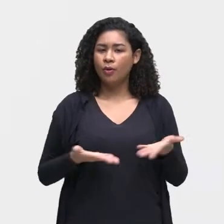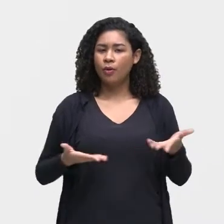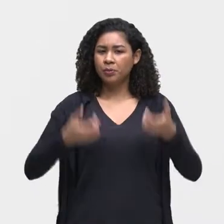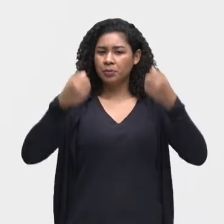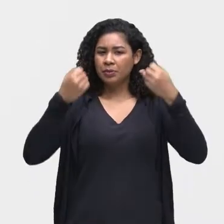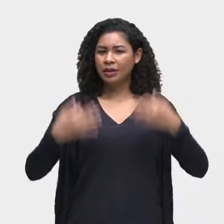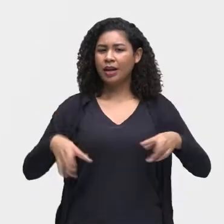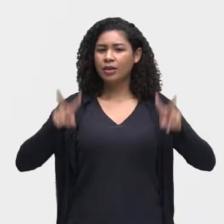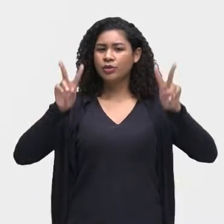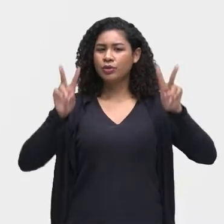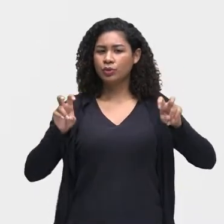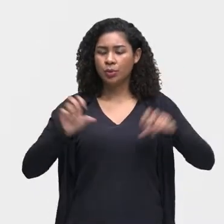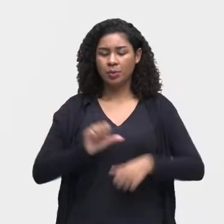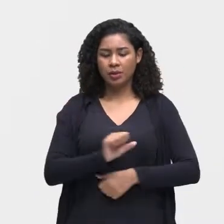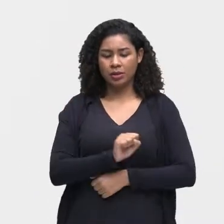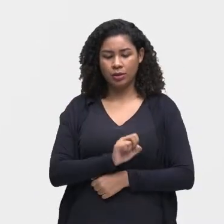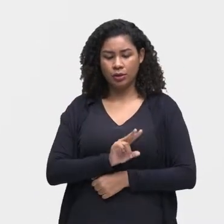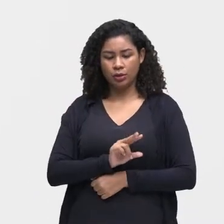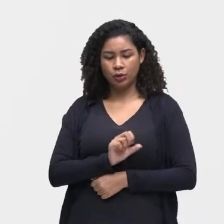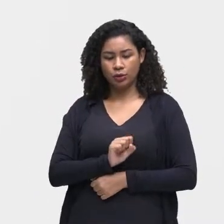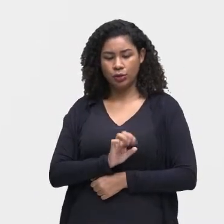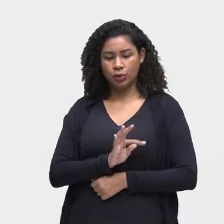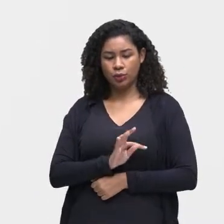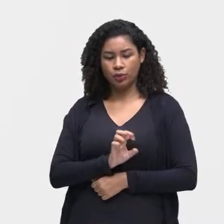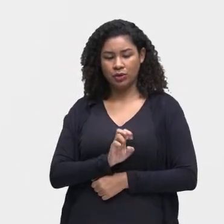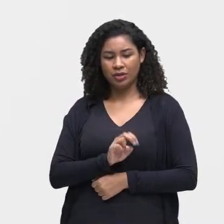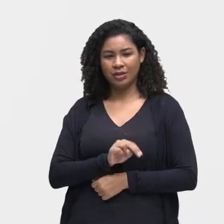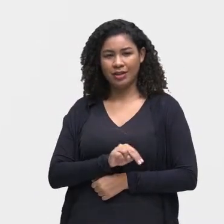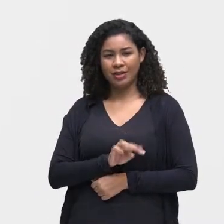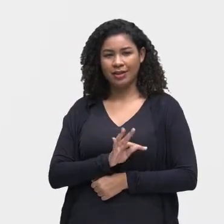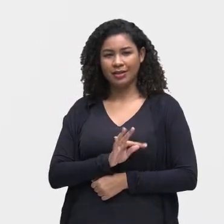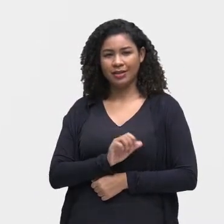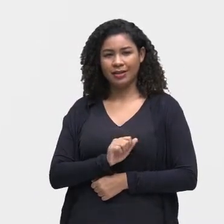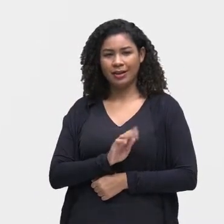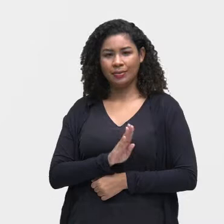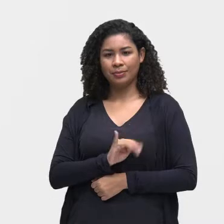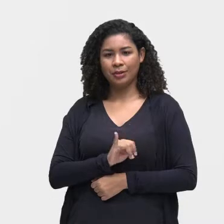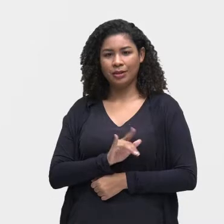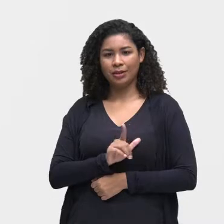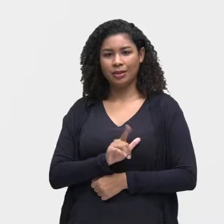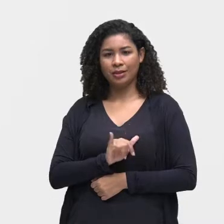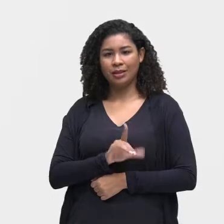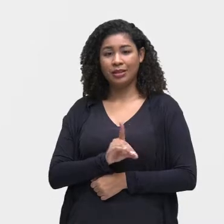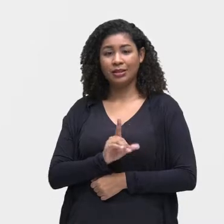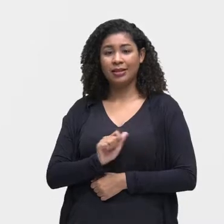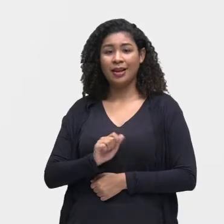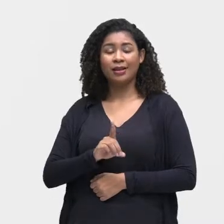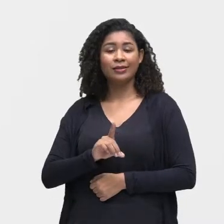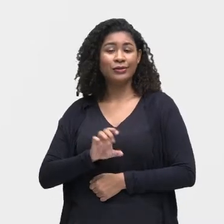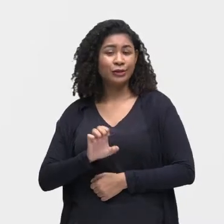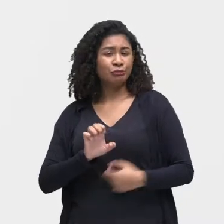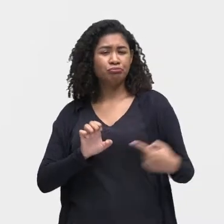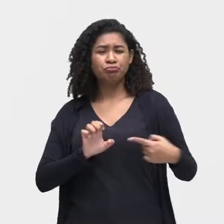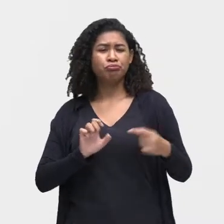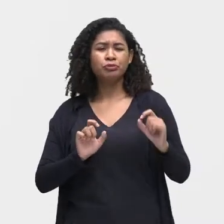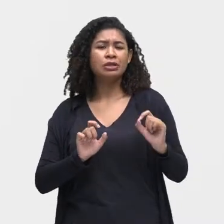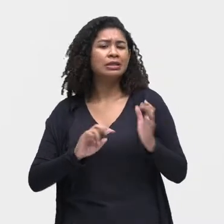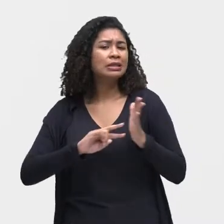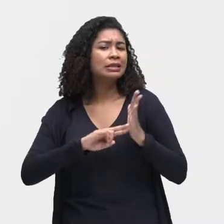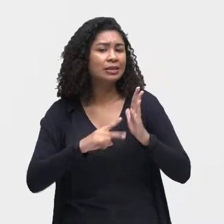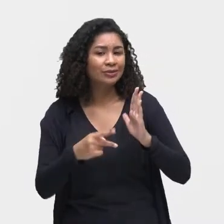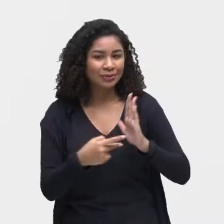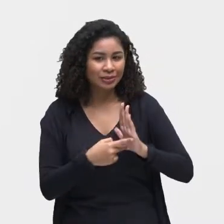trouxemos, é o desenvolvimento que satisfaz as necessidades do presente